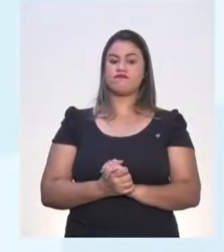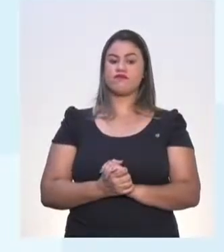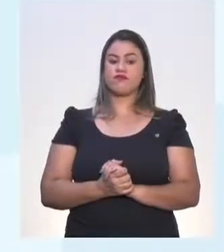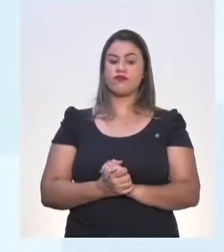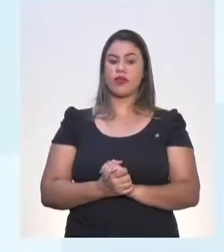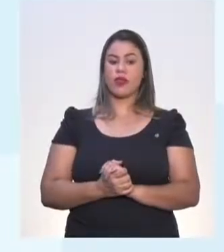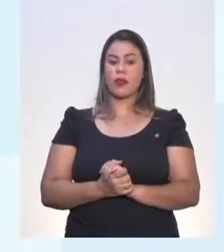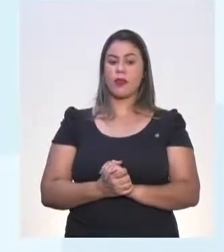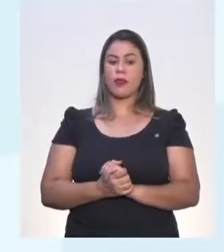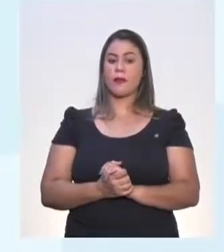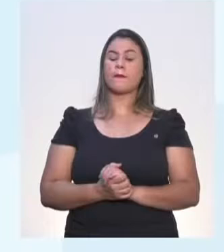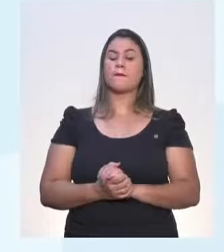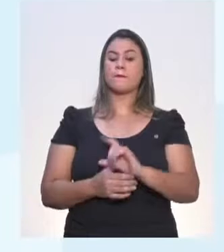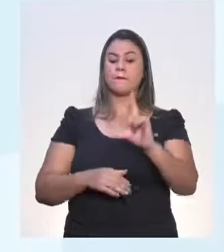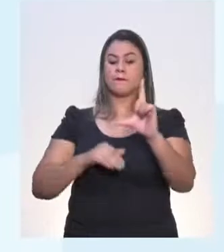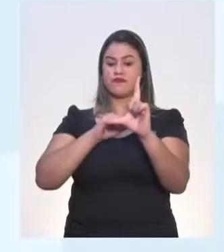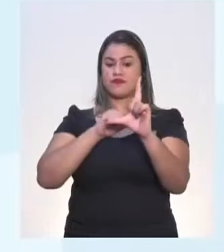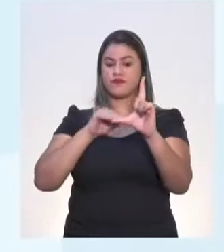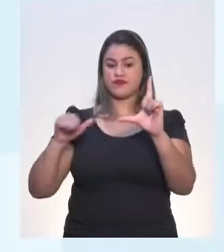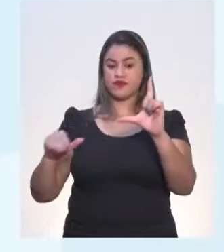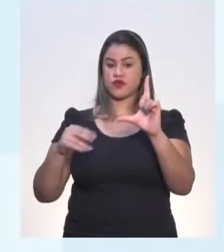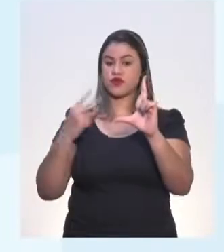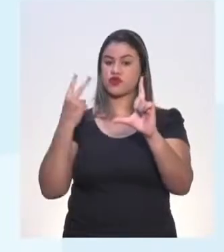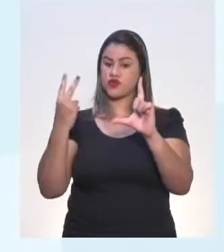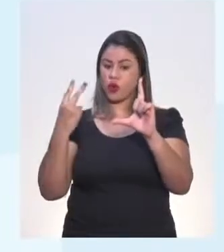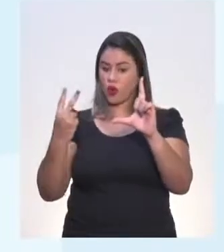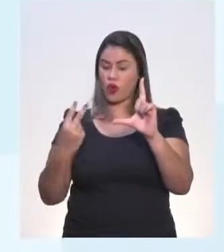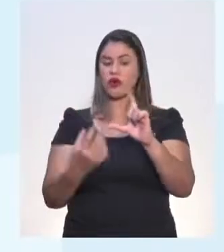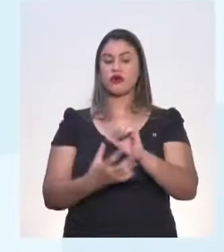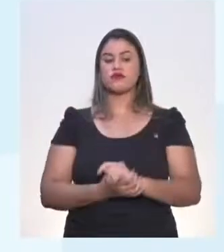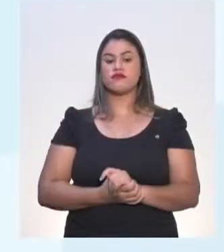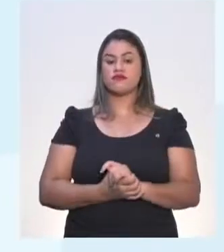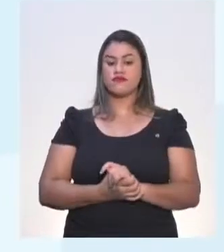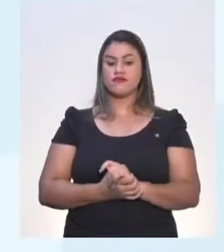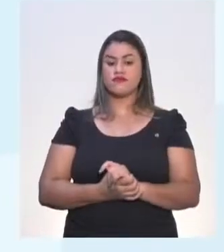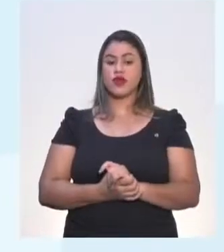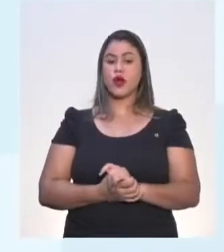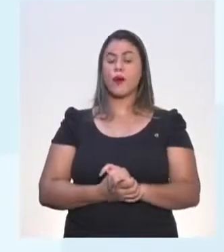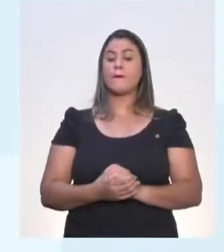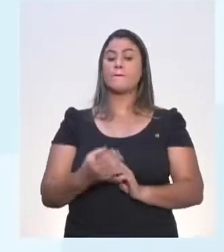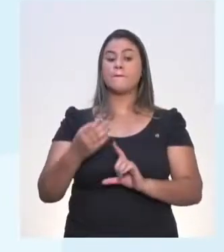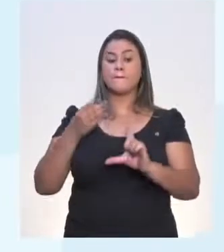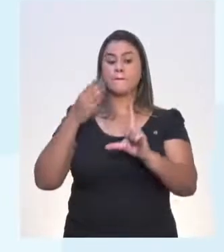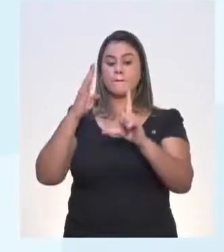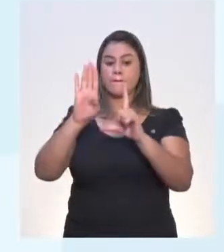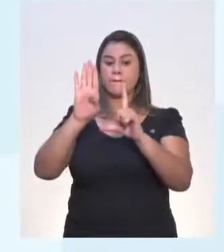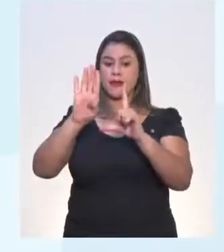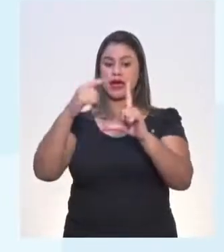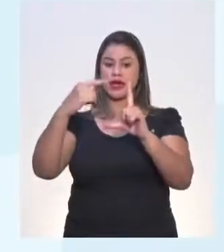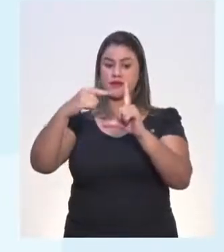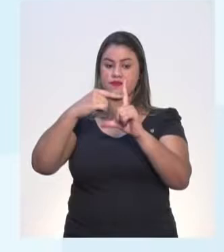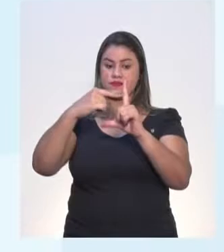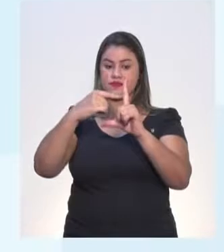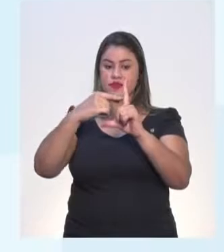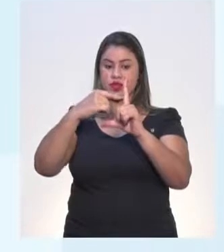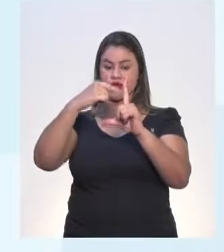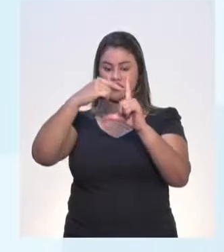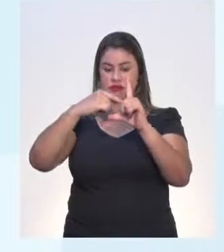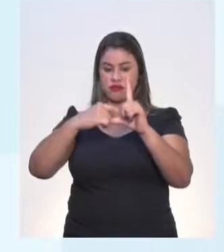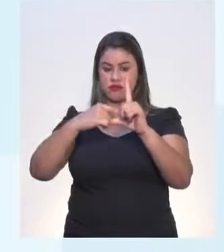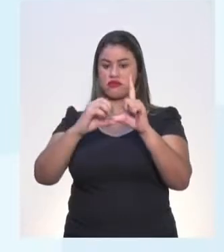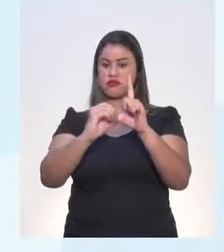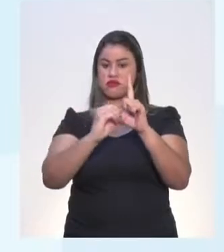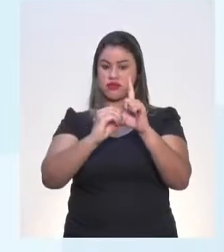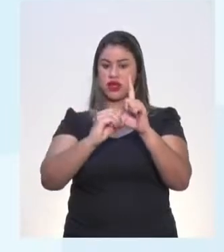está 2 pontos aí na vertical. O B está apenas, né, no caso, 1 ponto, no caso,